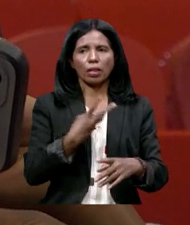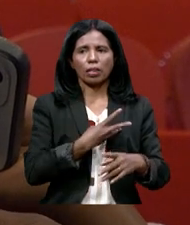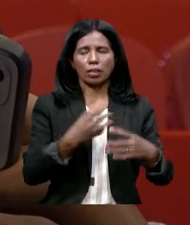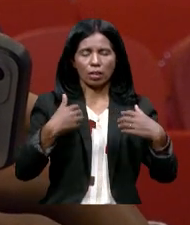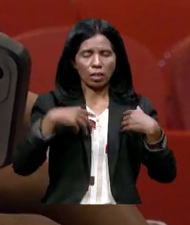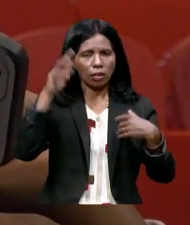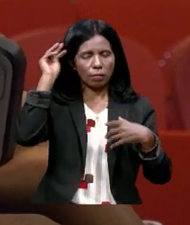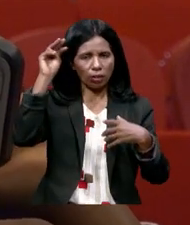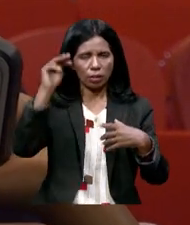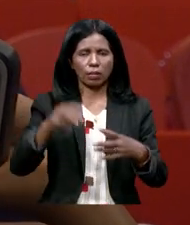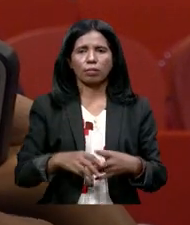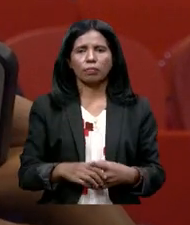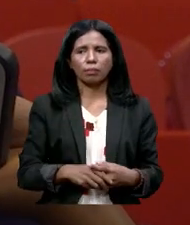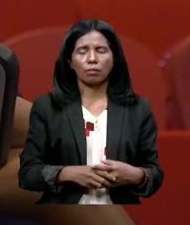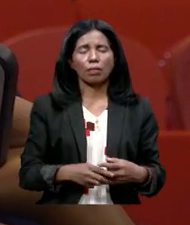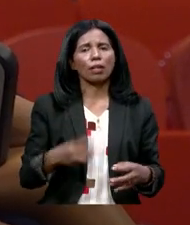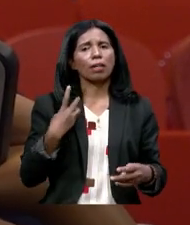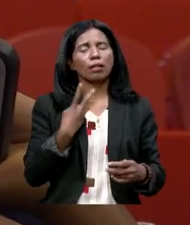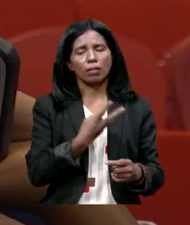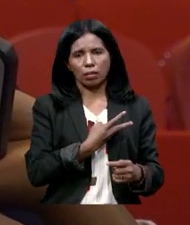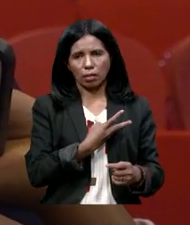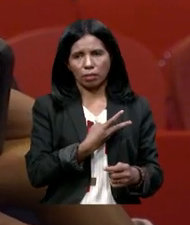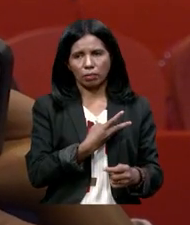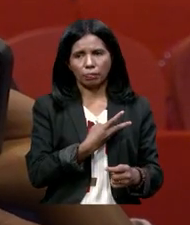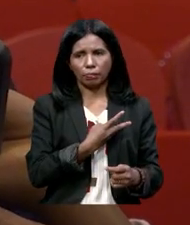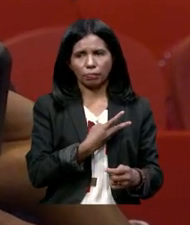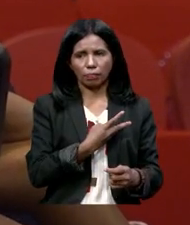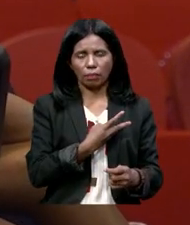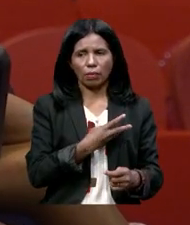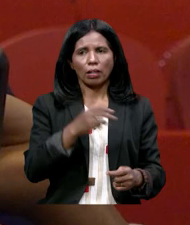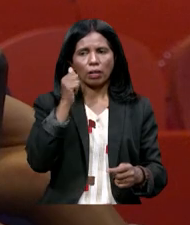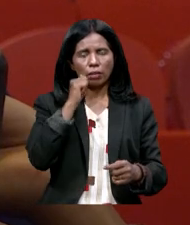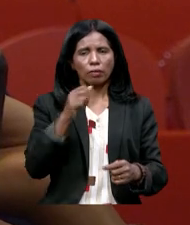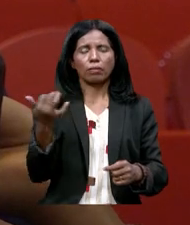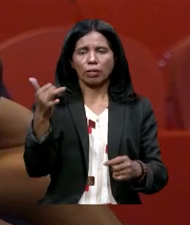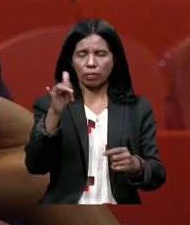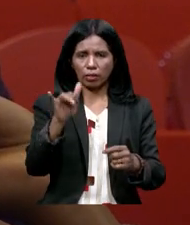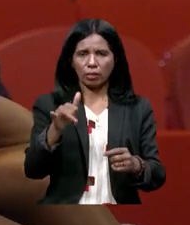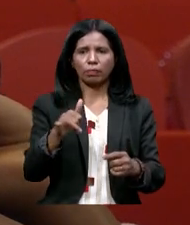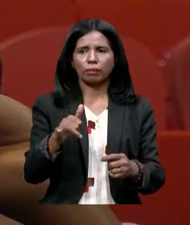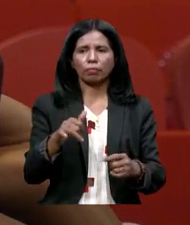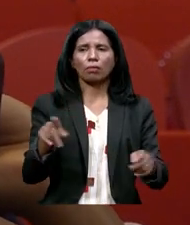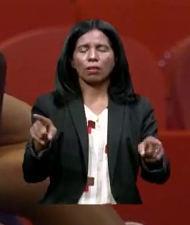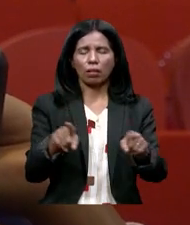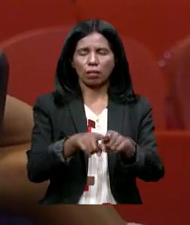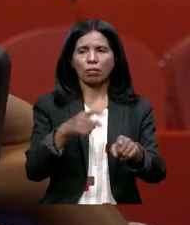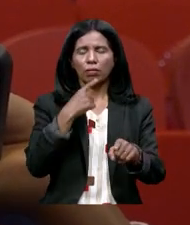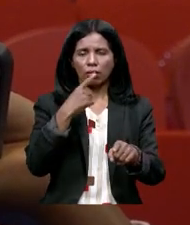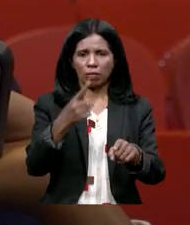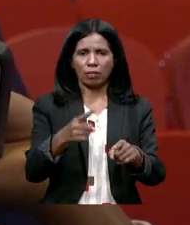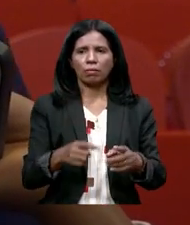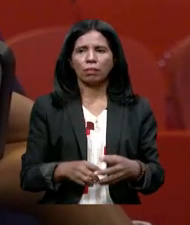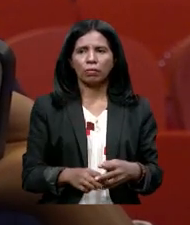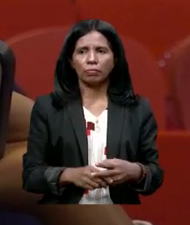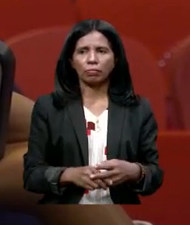ministras. E tem a feto será, não bem aqui, a gente são um indígena.